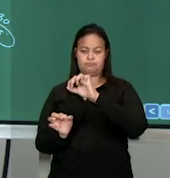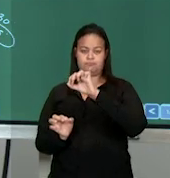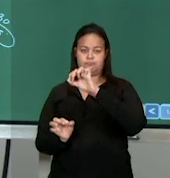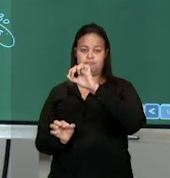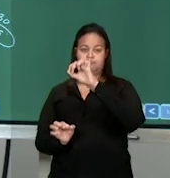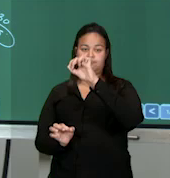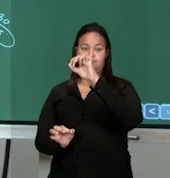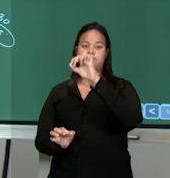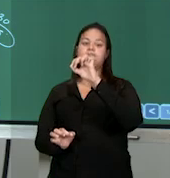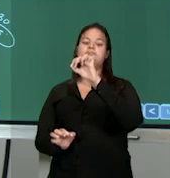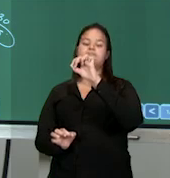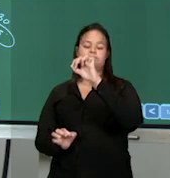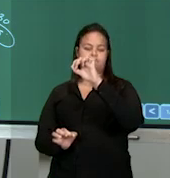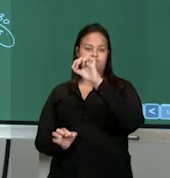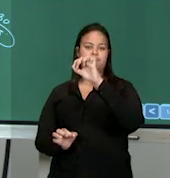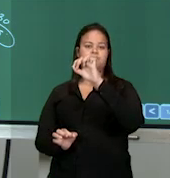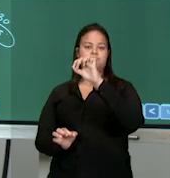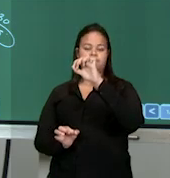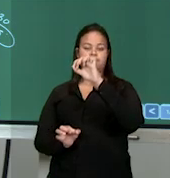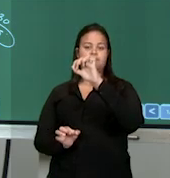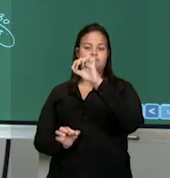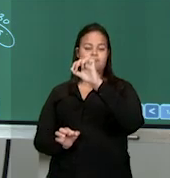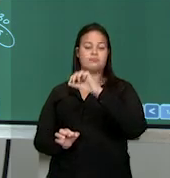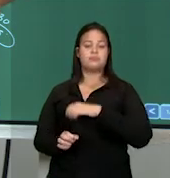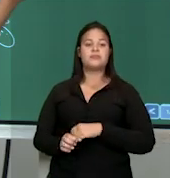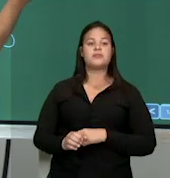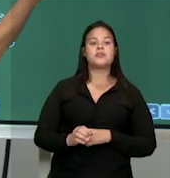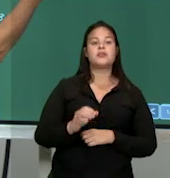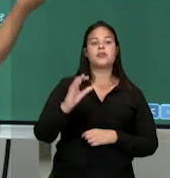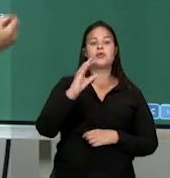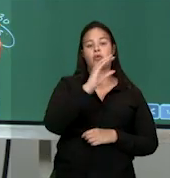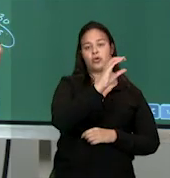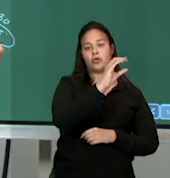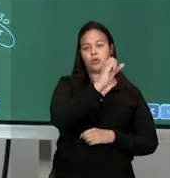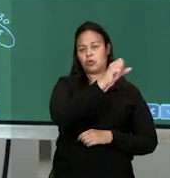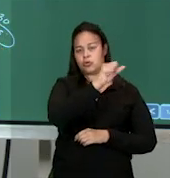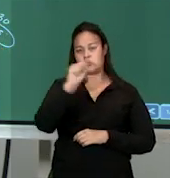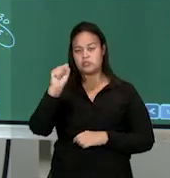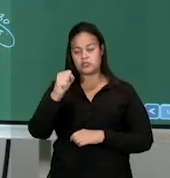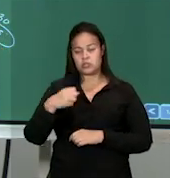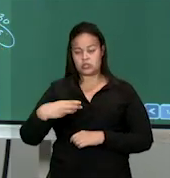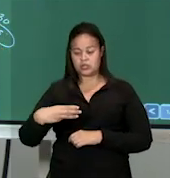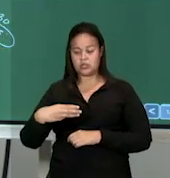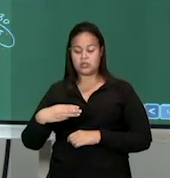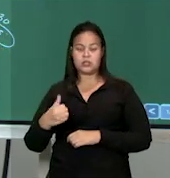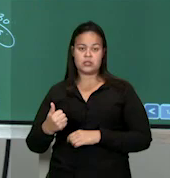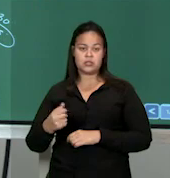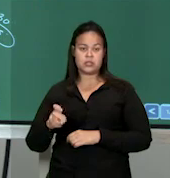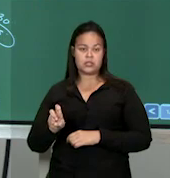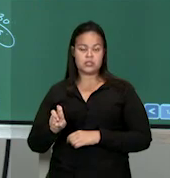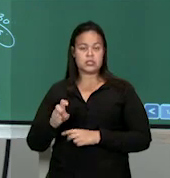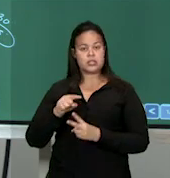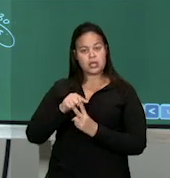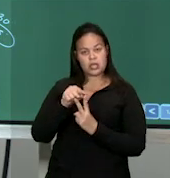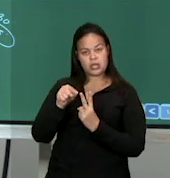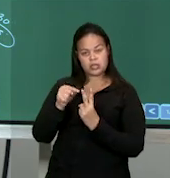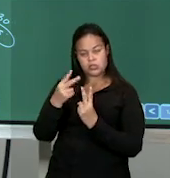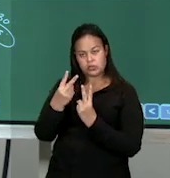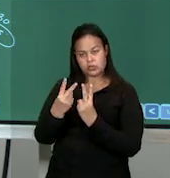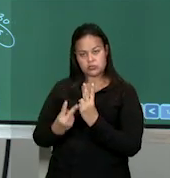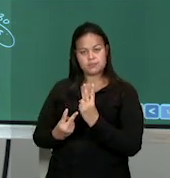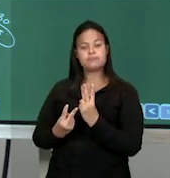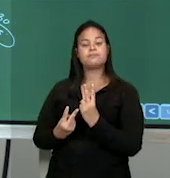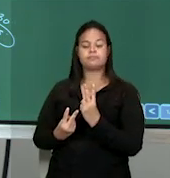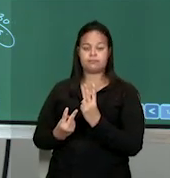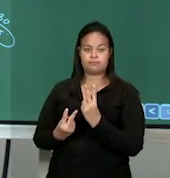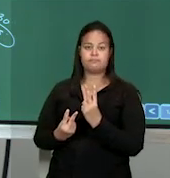segundo, então eu vou ligar ao segundo. Então, o cosseno de 315 é a raiz de 2 sobre 2.